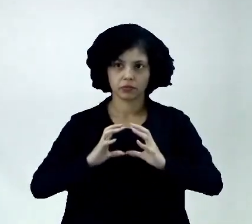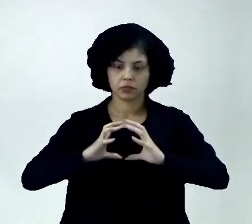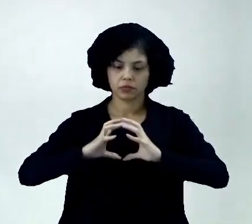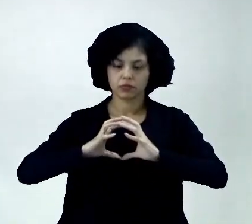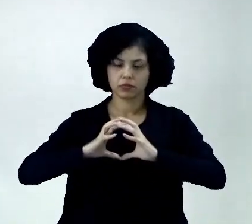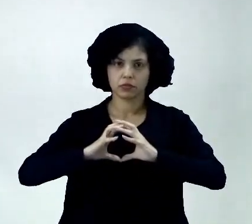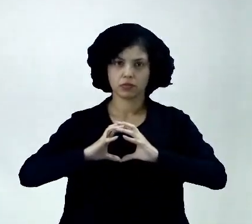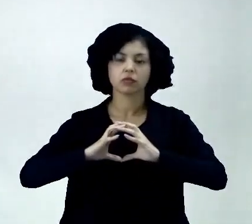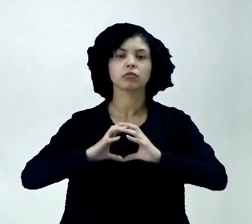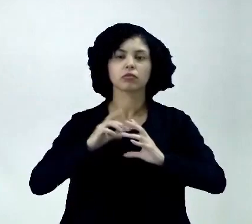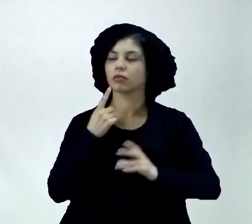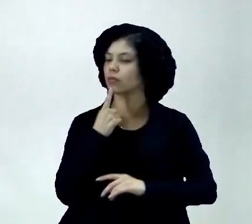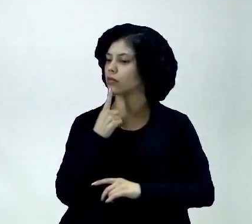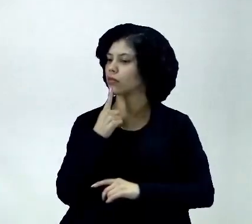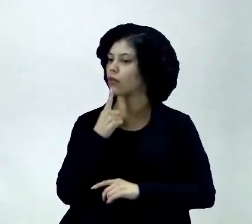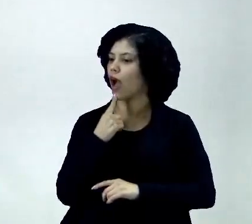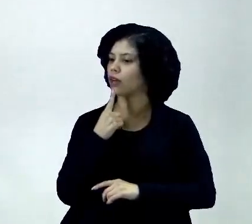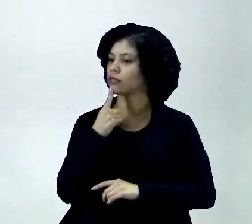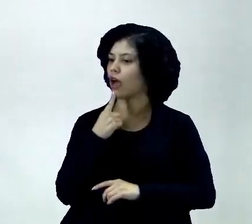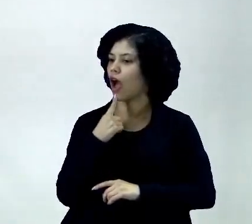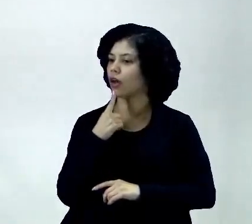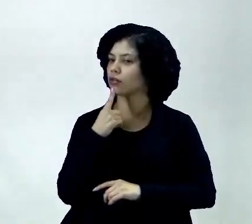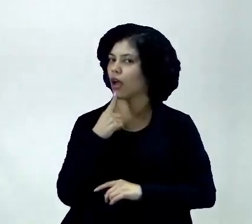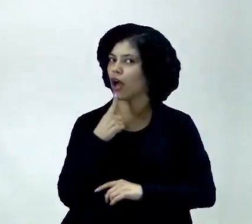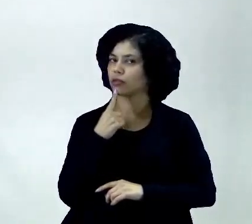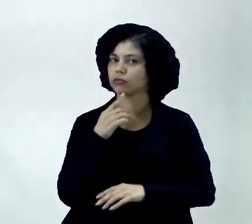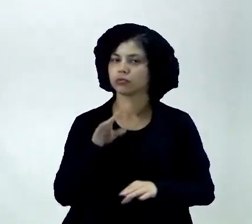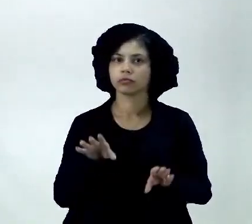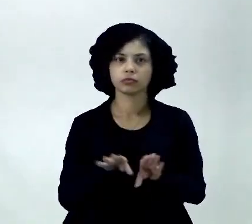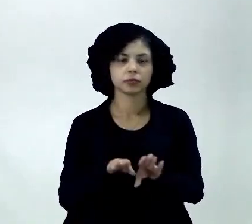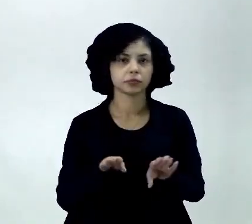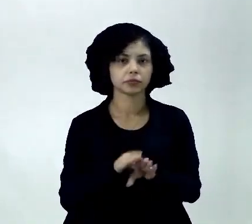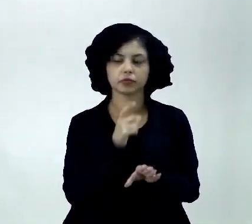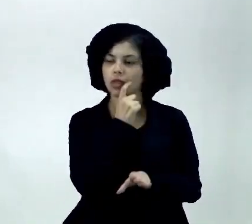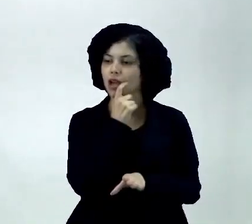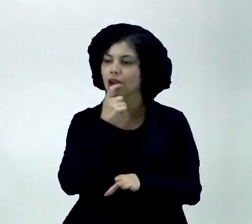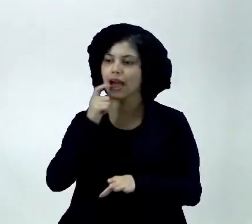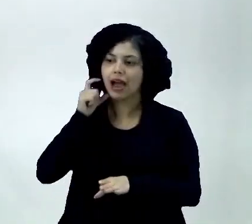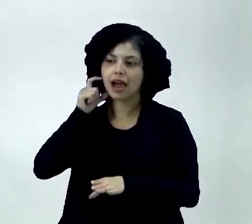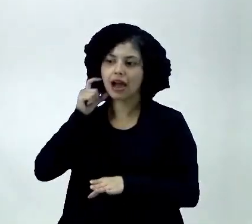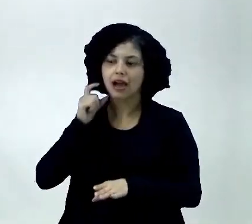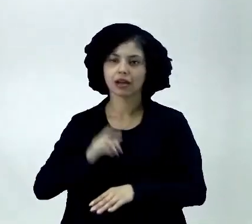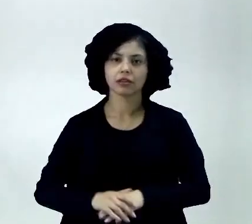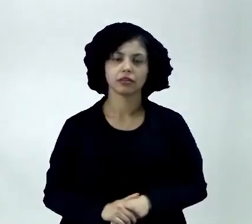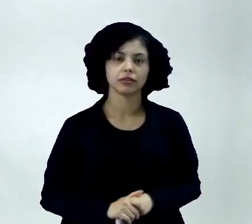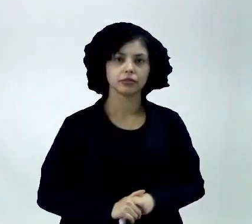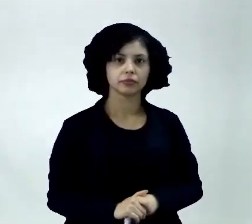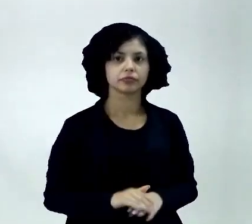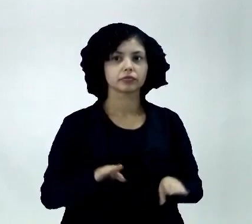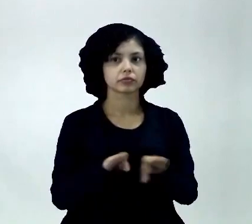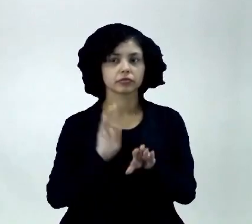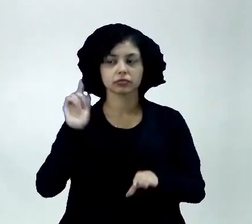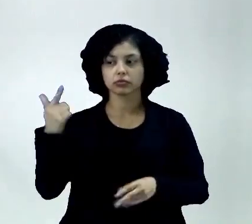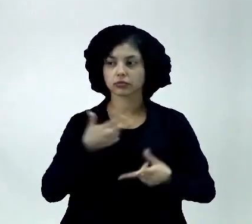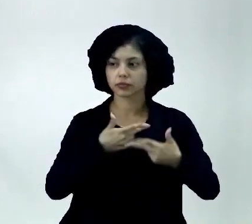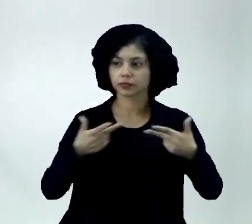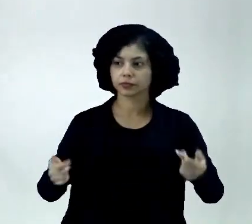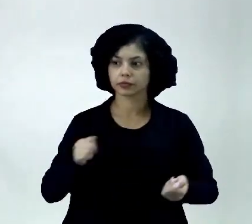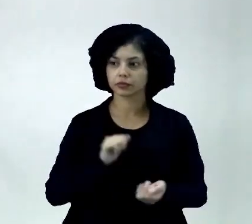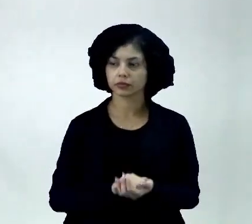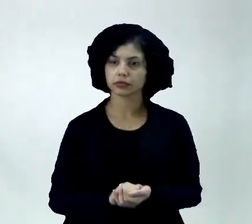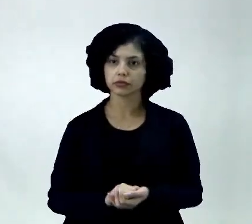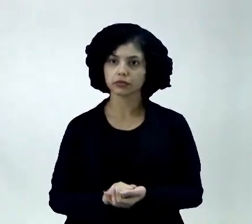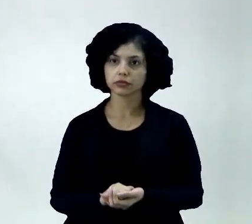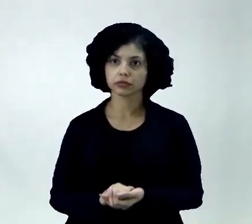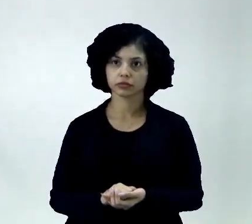único movimento em que eu tenho na estrutura do crânio é aqui a mandíbula, beleza? Isso. E aí outra observação